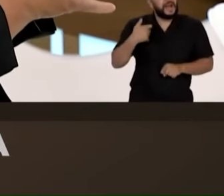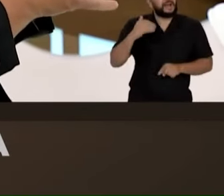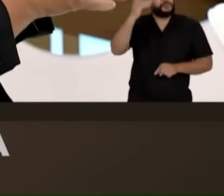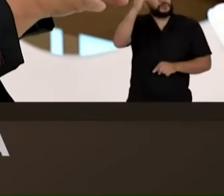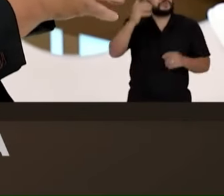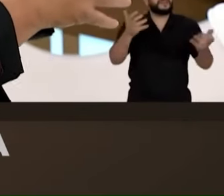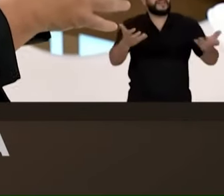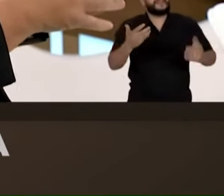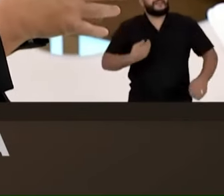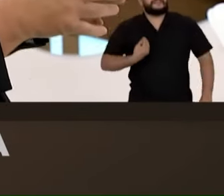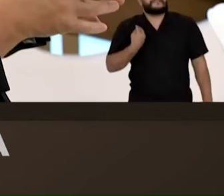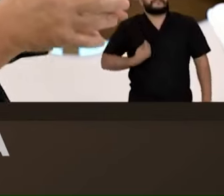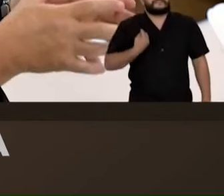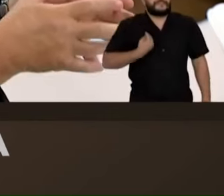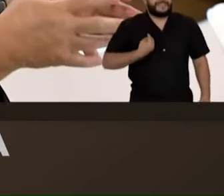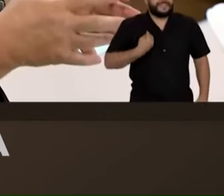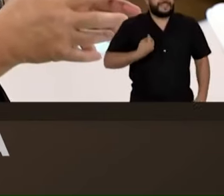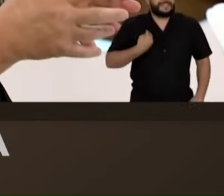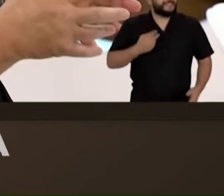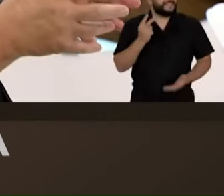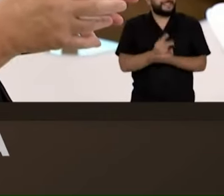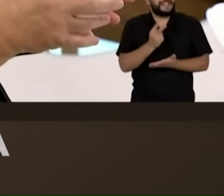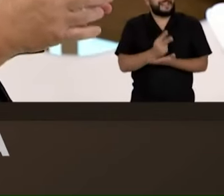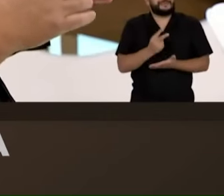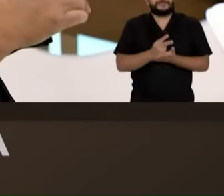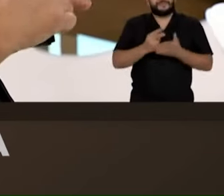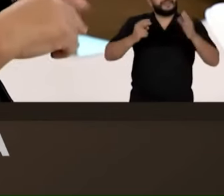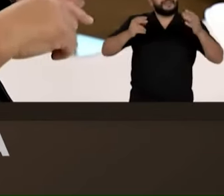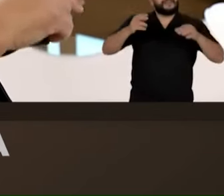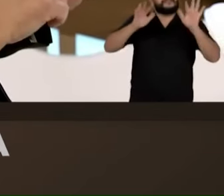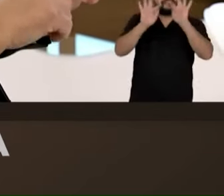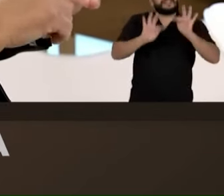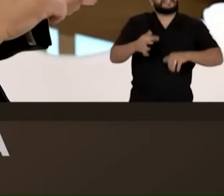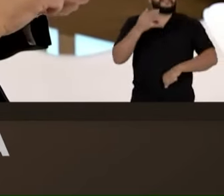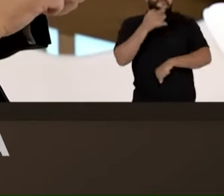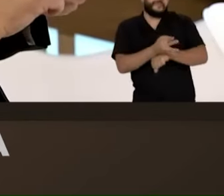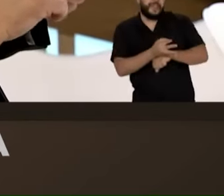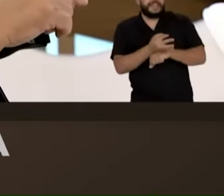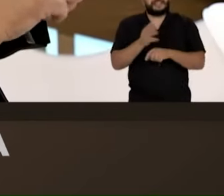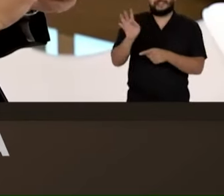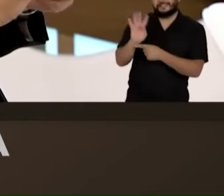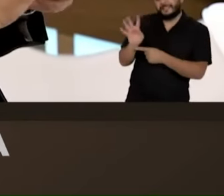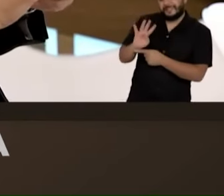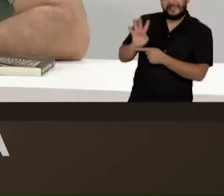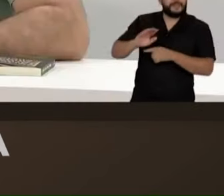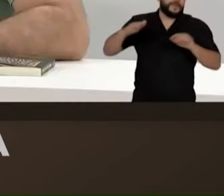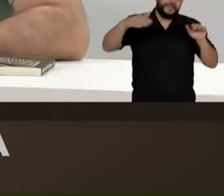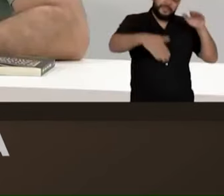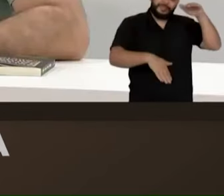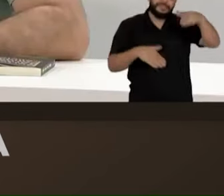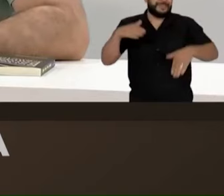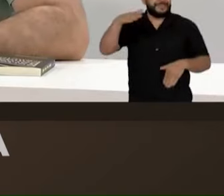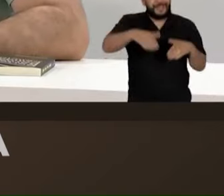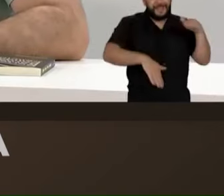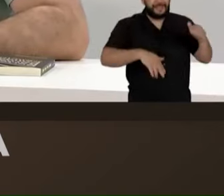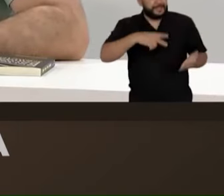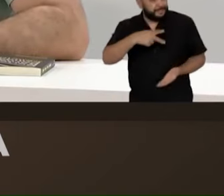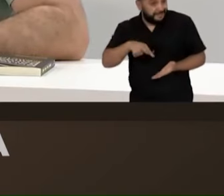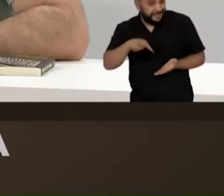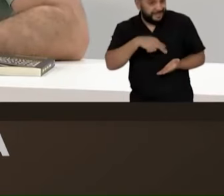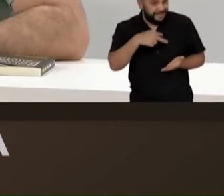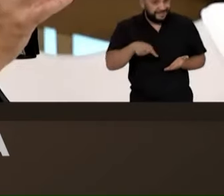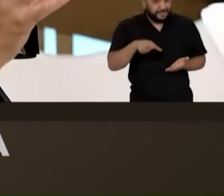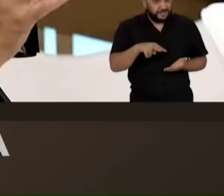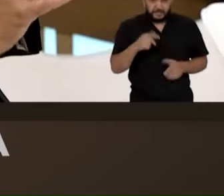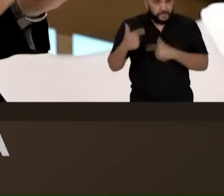ter uma vida como se ele vivesse em férias. Isto é, ele passeia, ele vai ao cinema, ele nada, ele faz dança, mas só